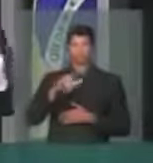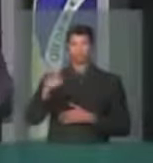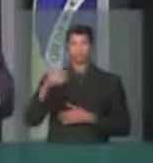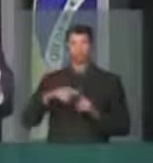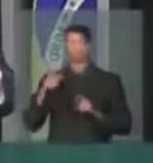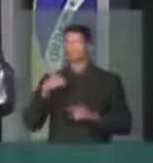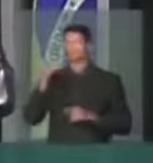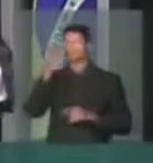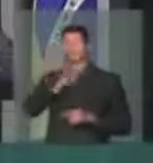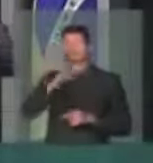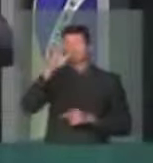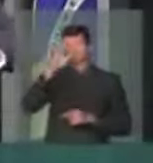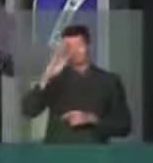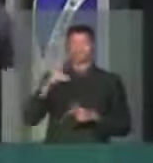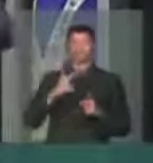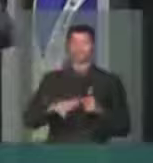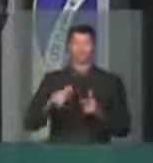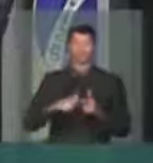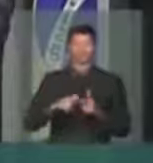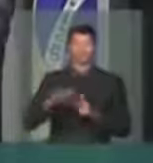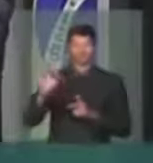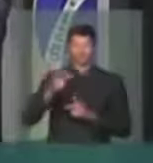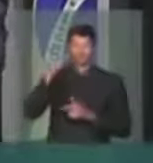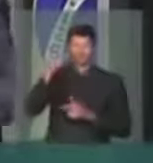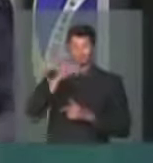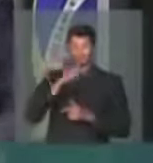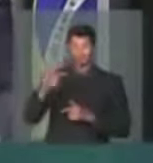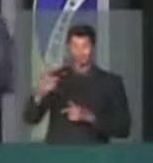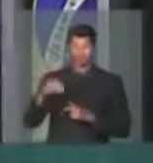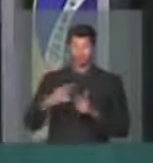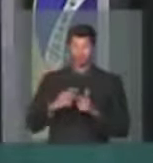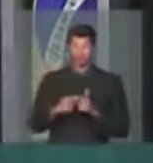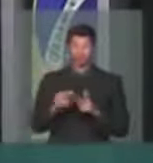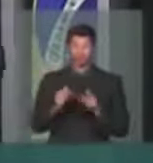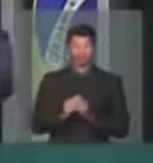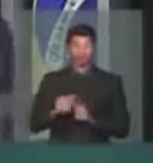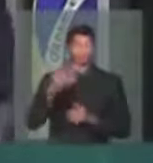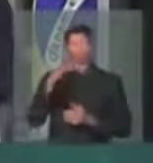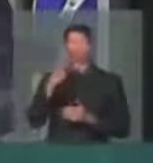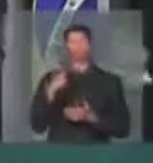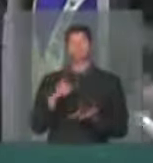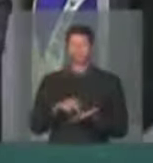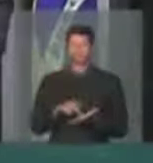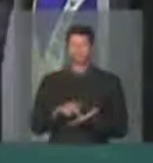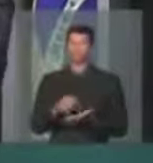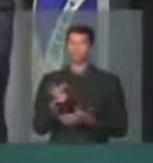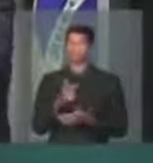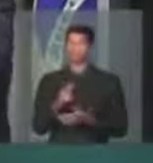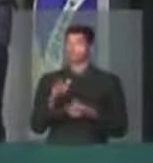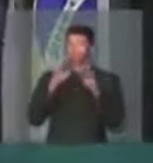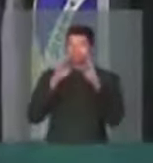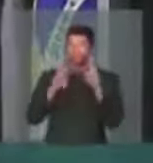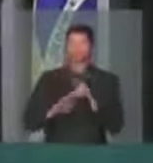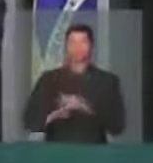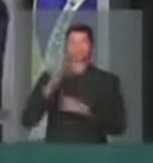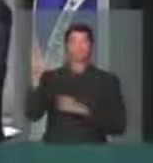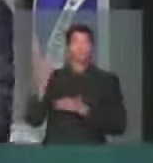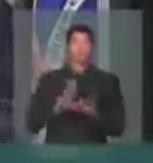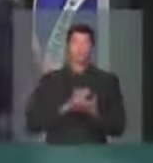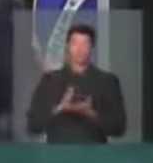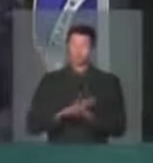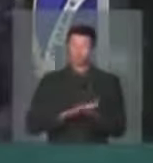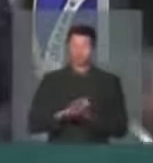não consigo imaginar uma situação futura do PT, porque com toda sinceridade, não vislumbro futuro